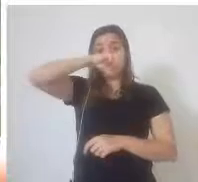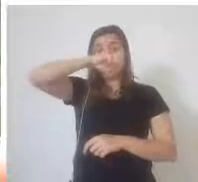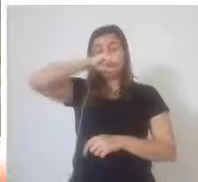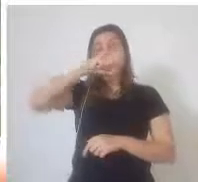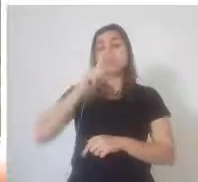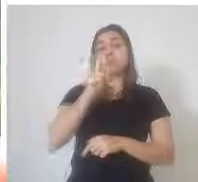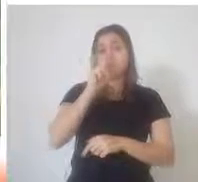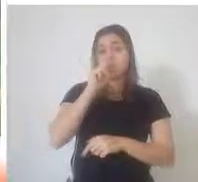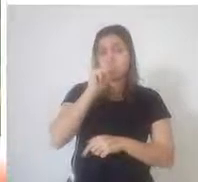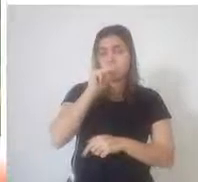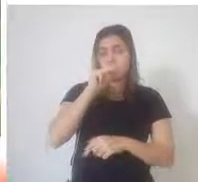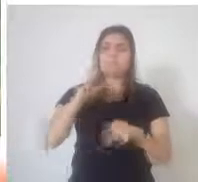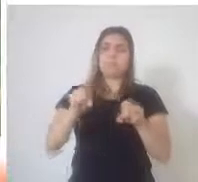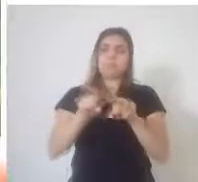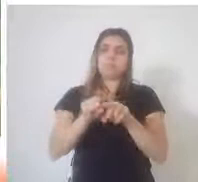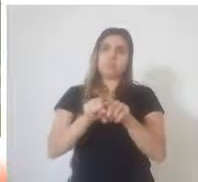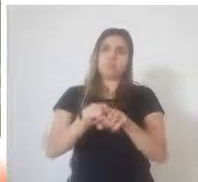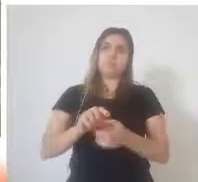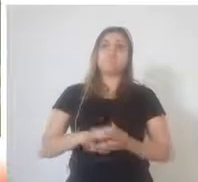água, certo?